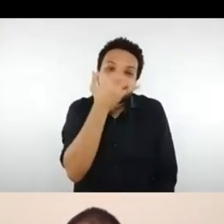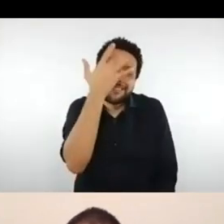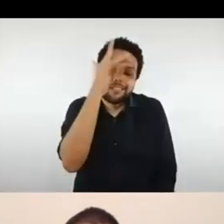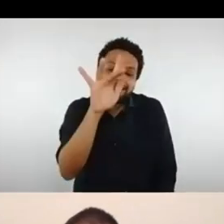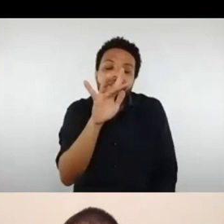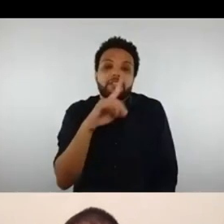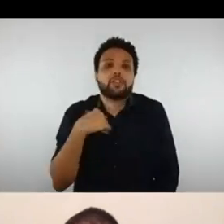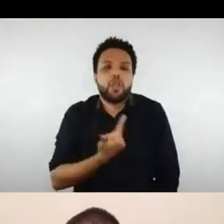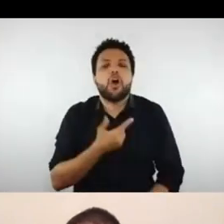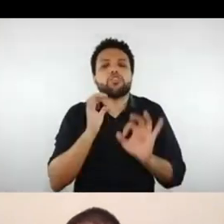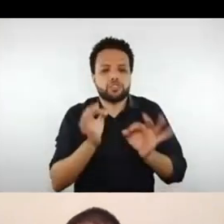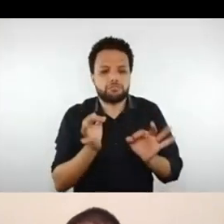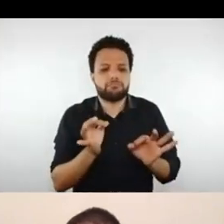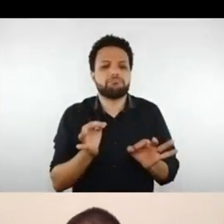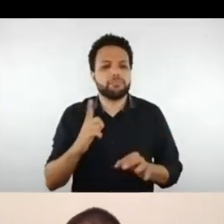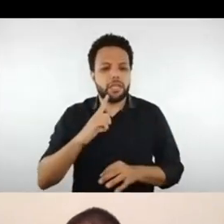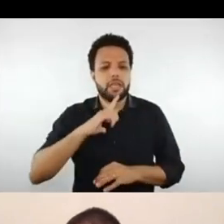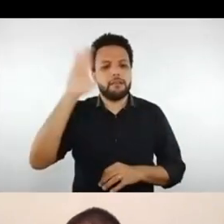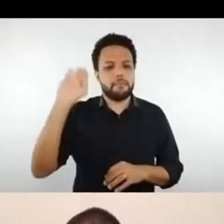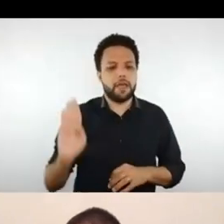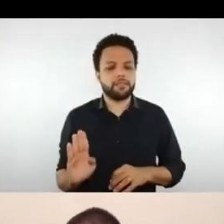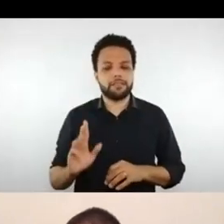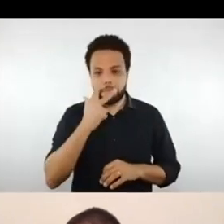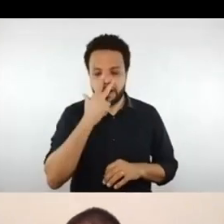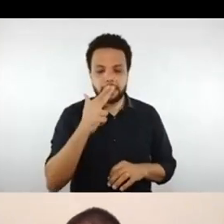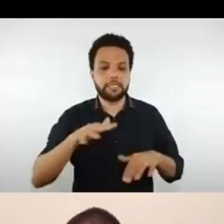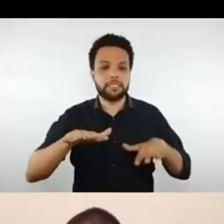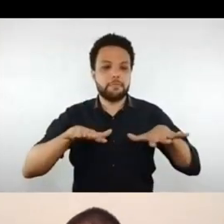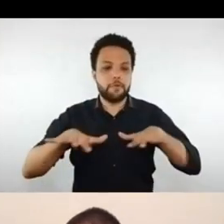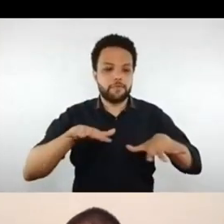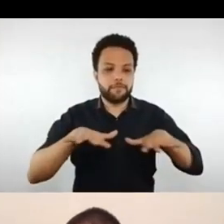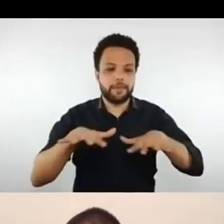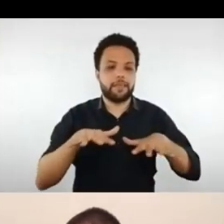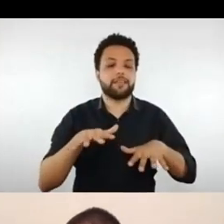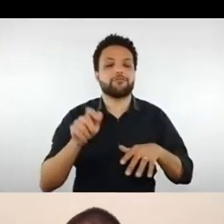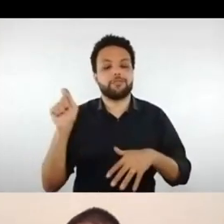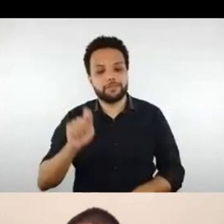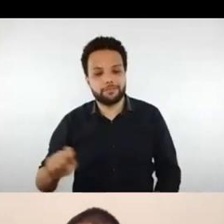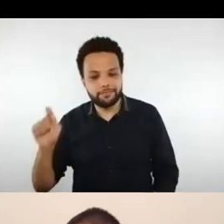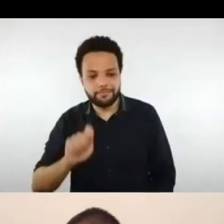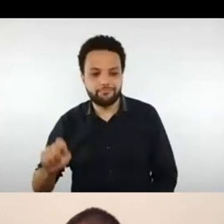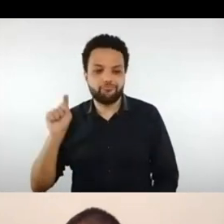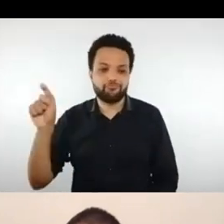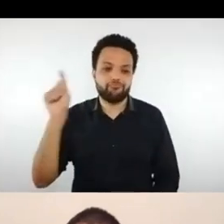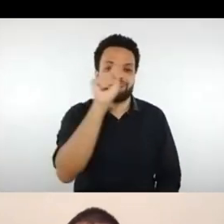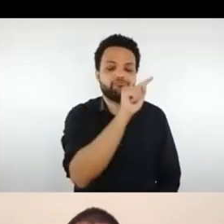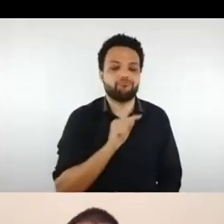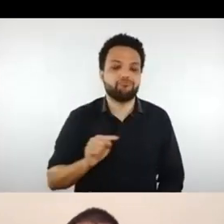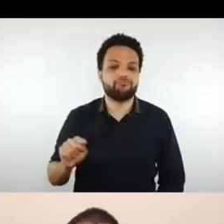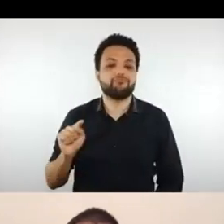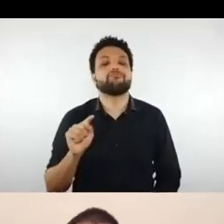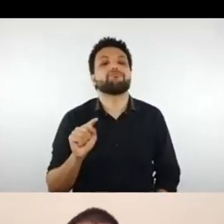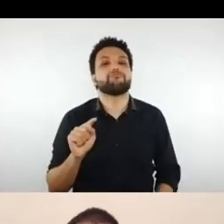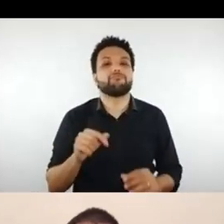realmente muito grande no Brasil, né, Mauro? Assim, das entidades e das entidades de